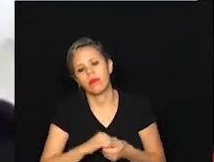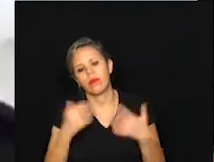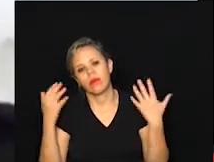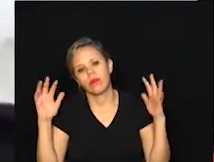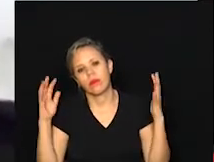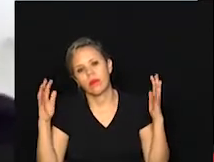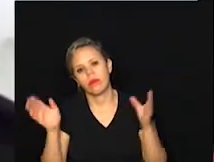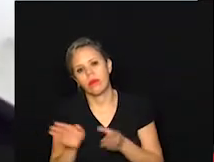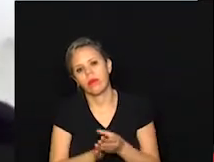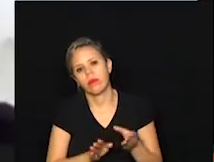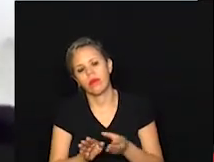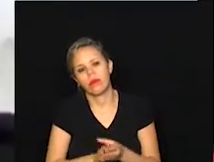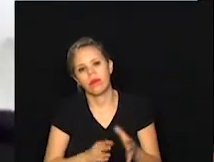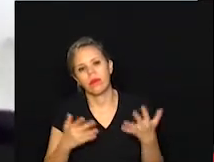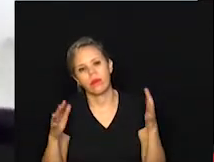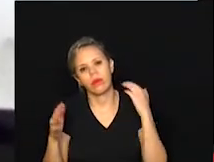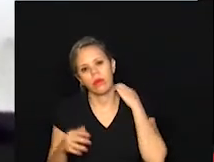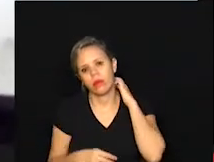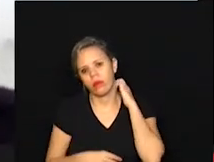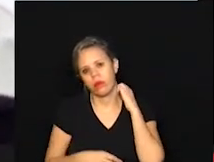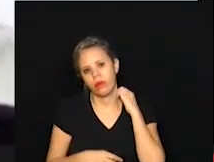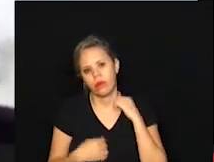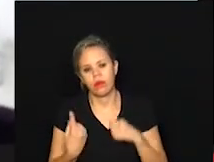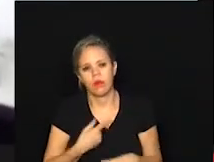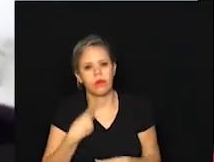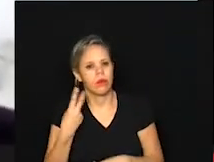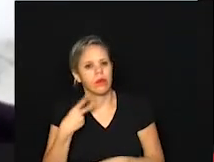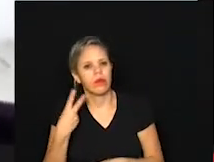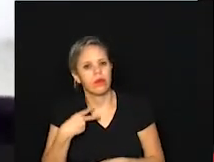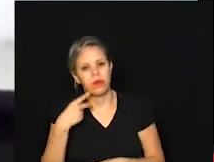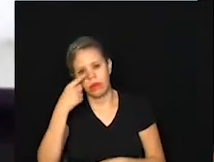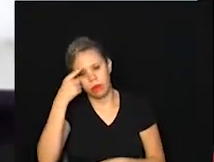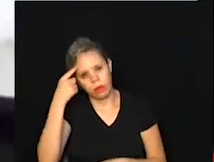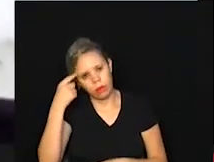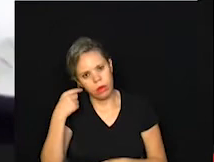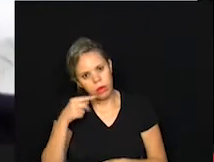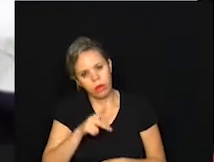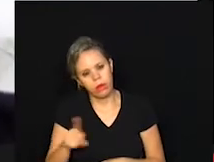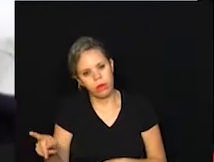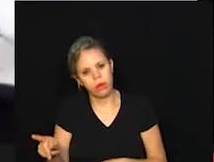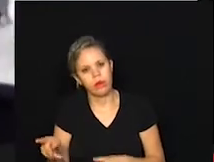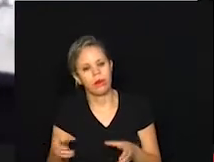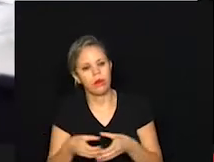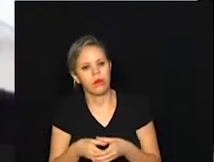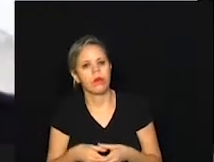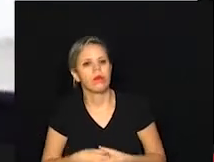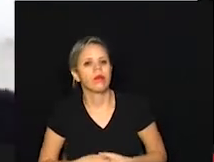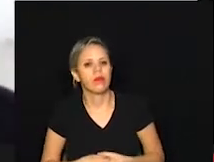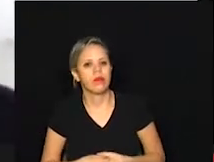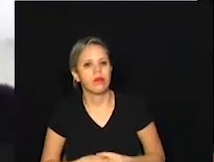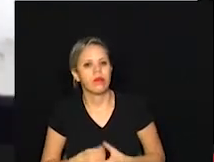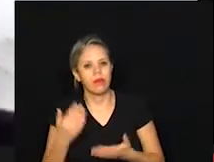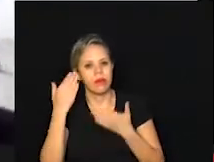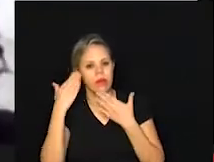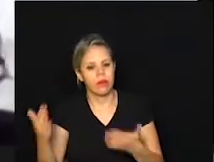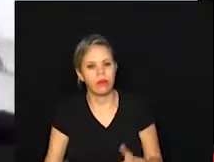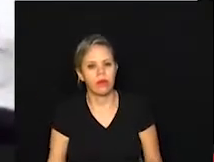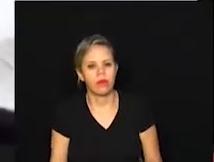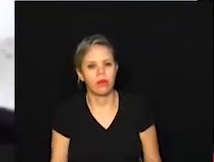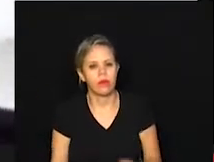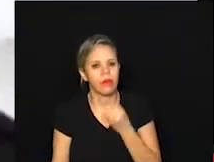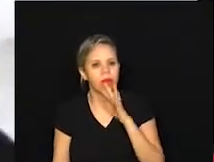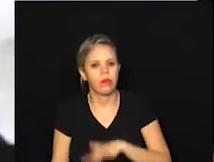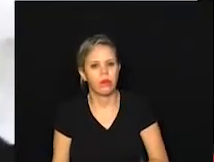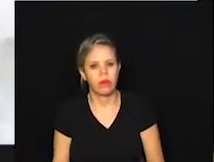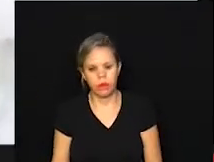ao Conselho, parabéns também à nossa vereadora aqui, presidenta dessa comissão. Obrigada e boa